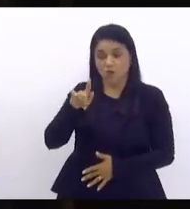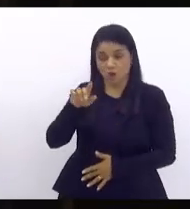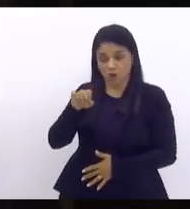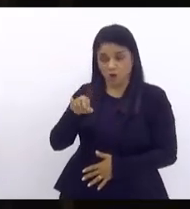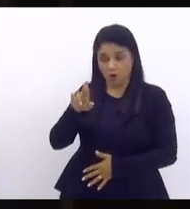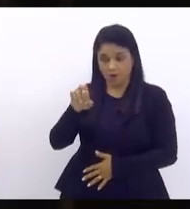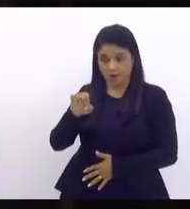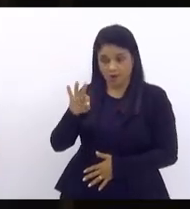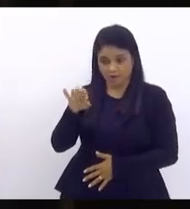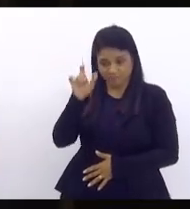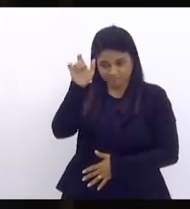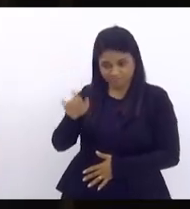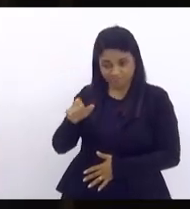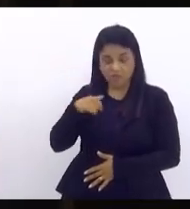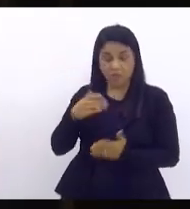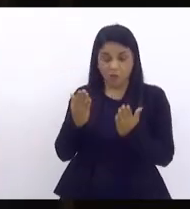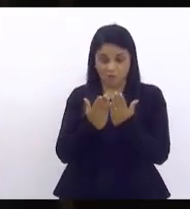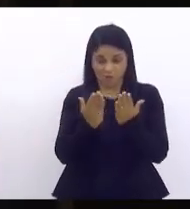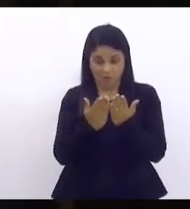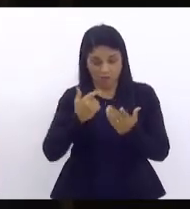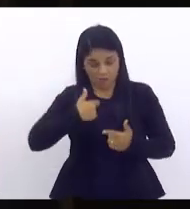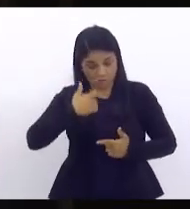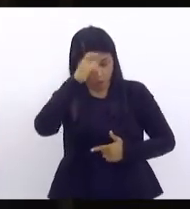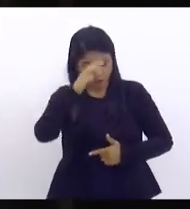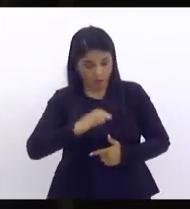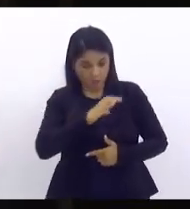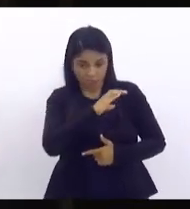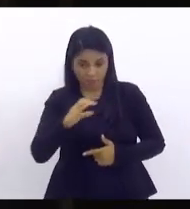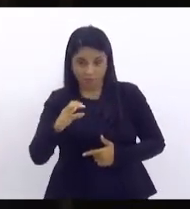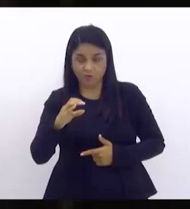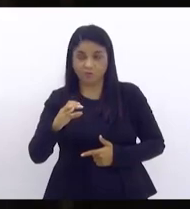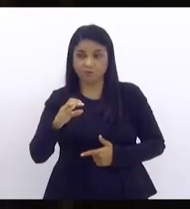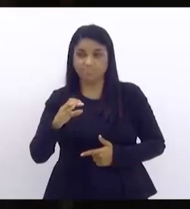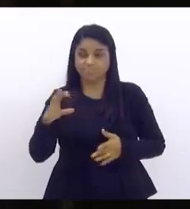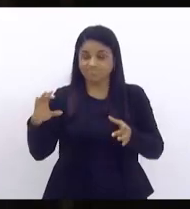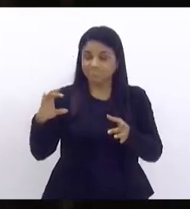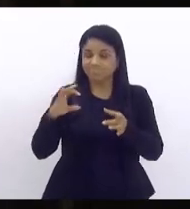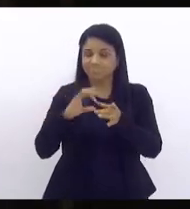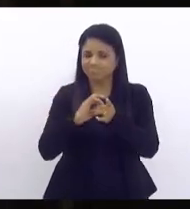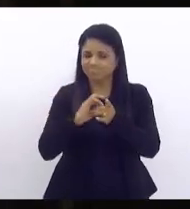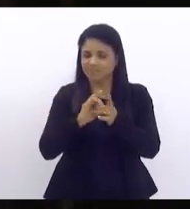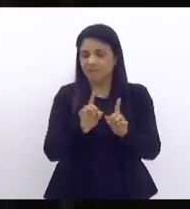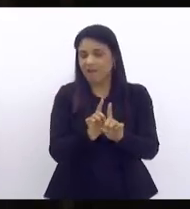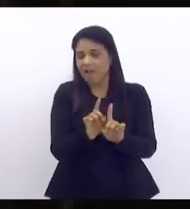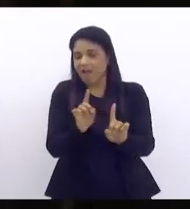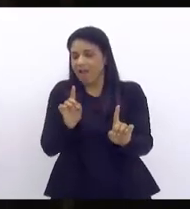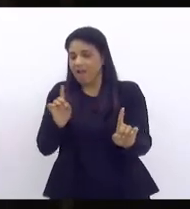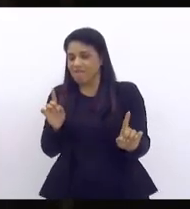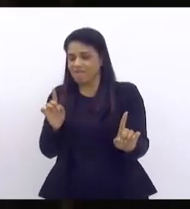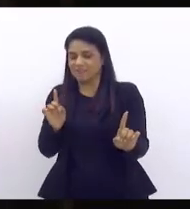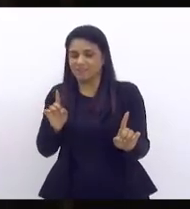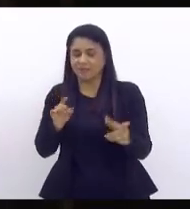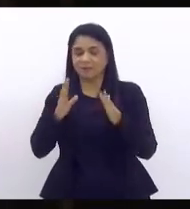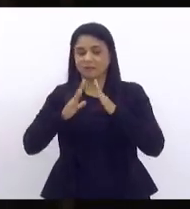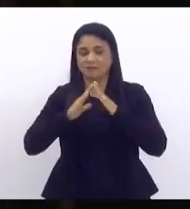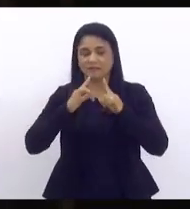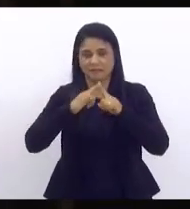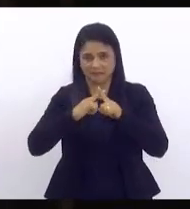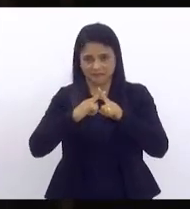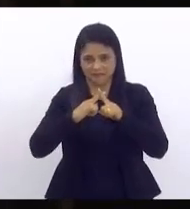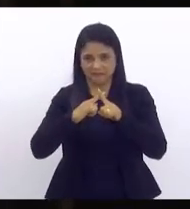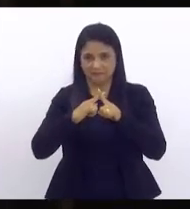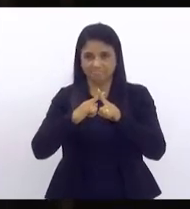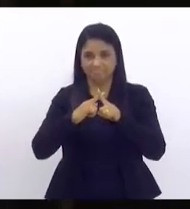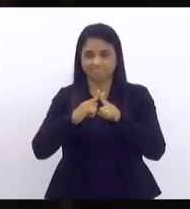sendo evangélica e eu sendo católico, nós estávamos afastados da igreja. E